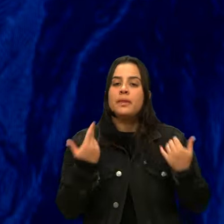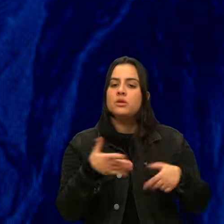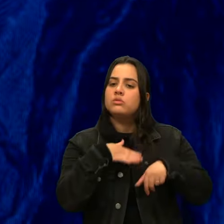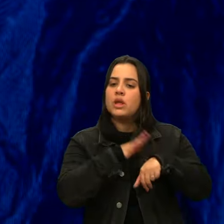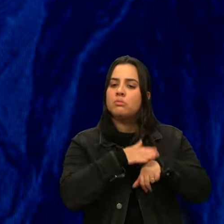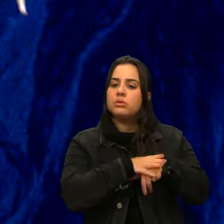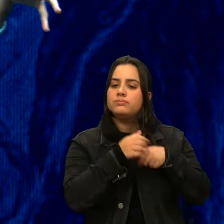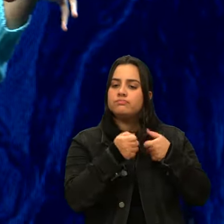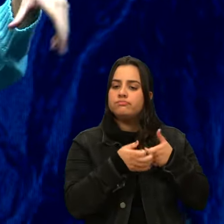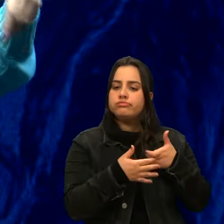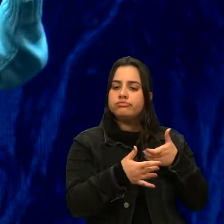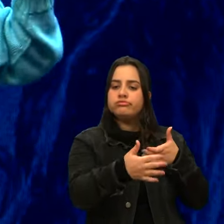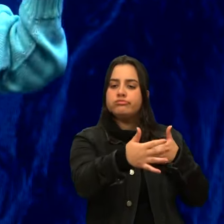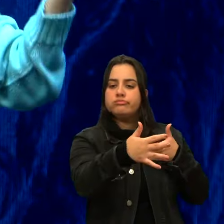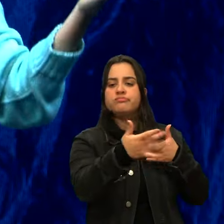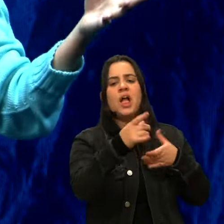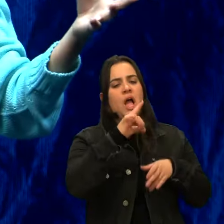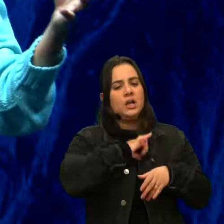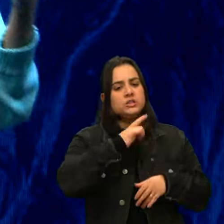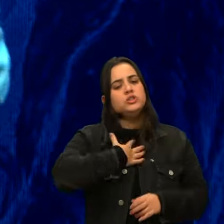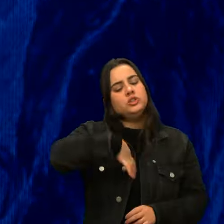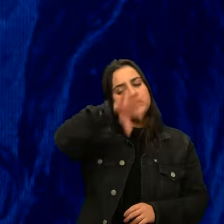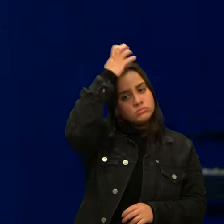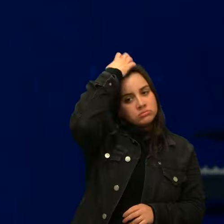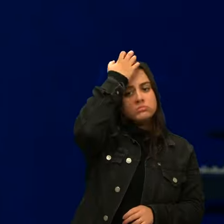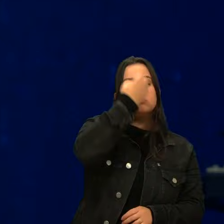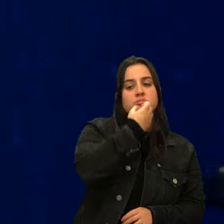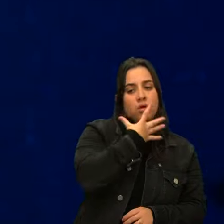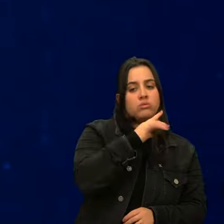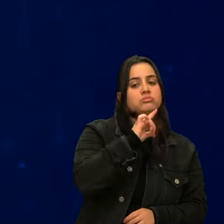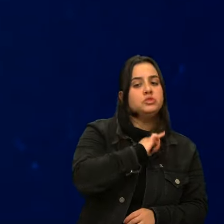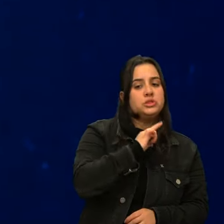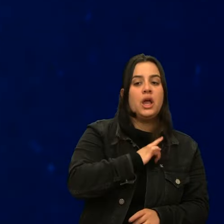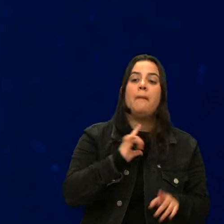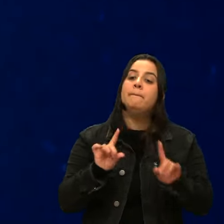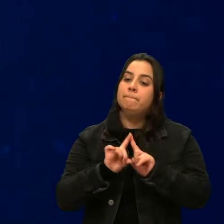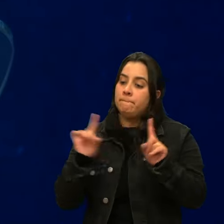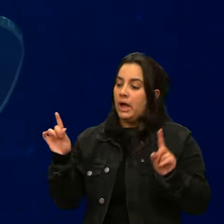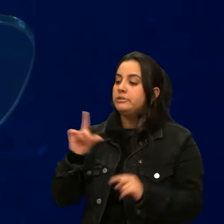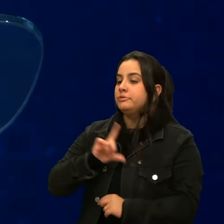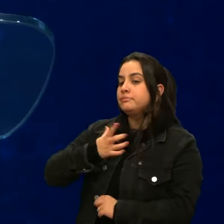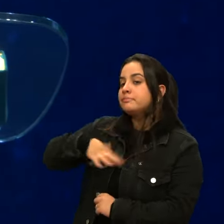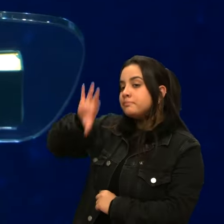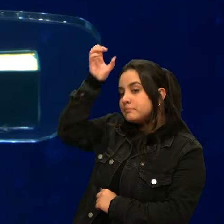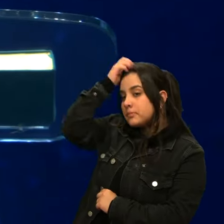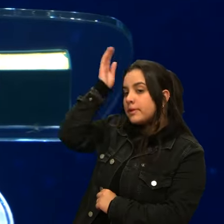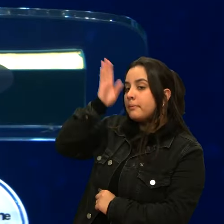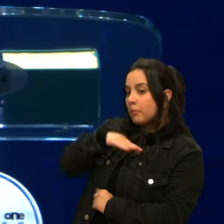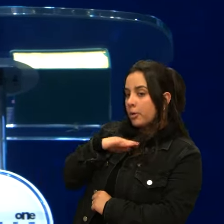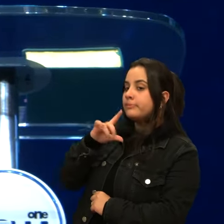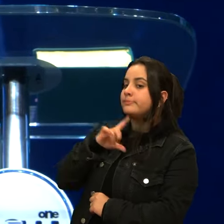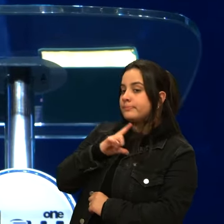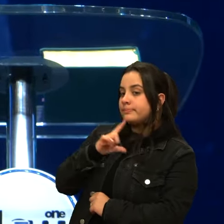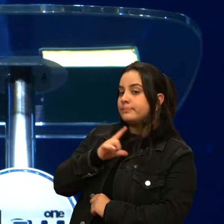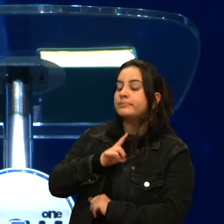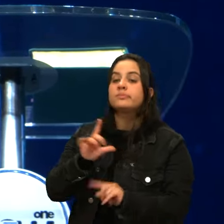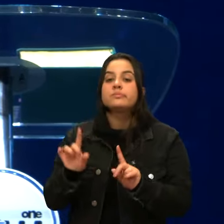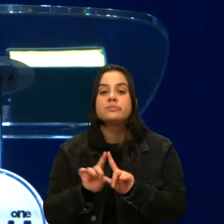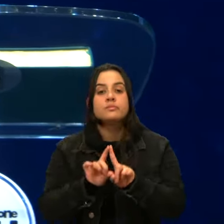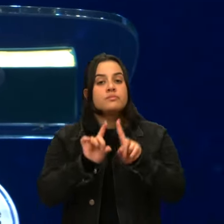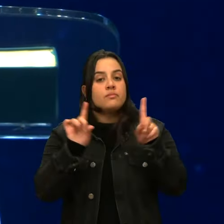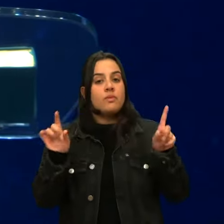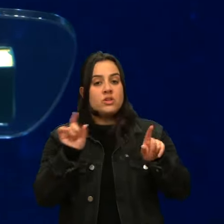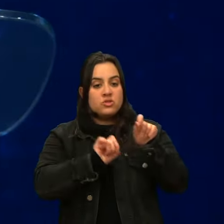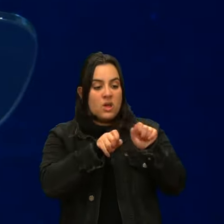tempo, tinham muitos reis, tinham reis bons, tinham reis maus. Mas aquele povo, que era o povo de Deus,